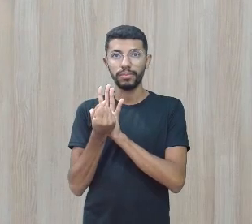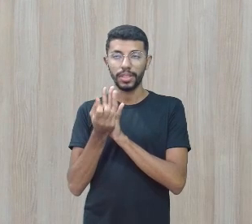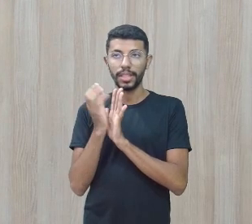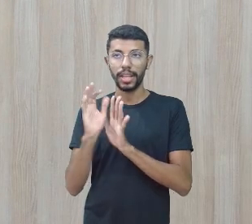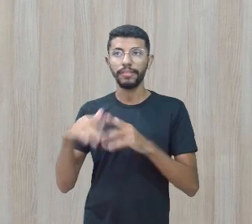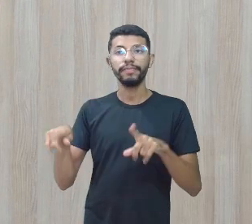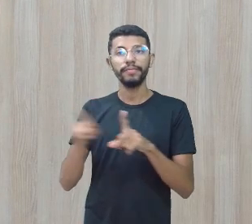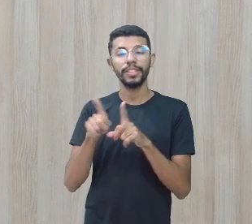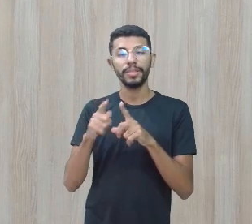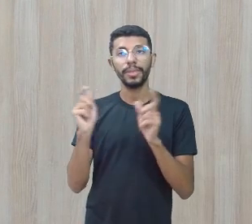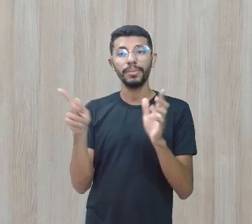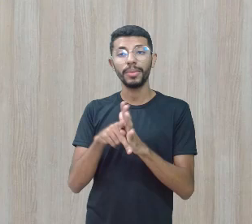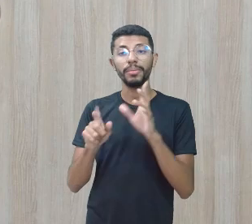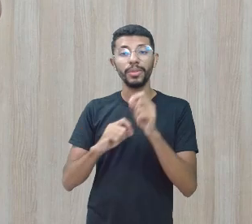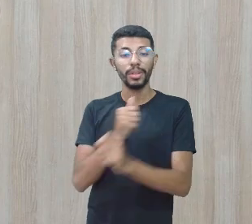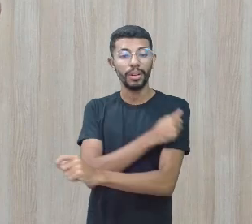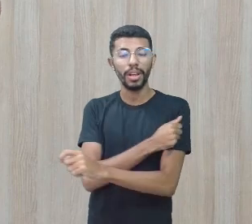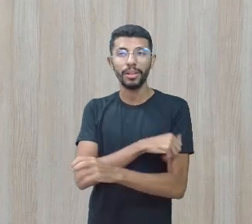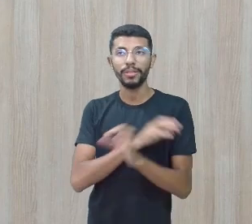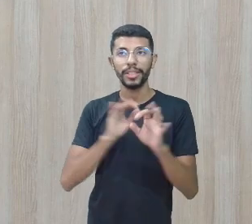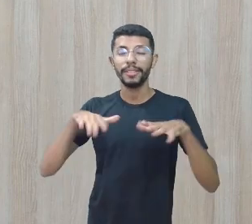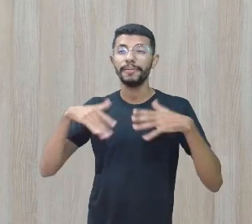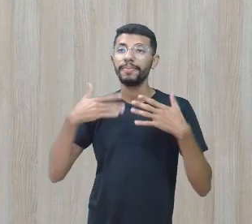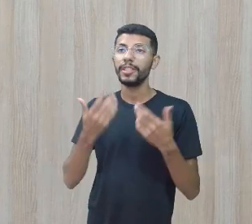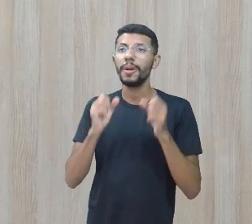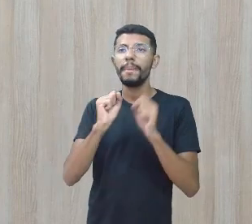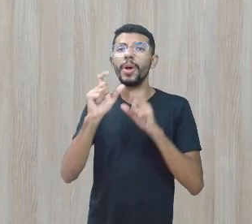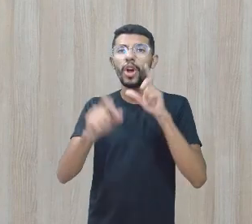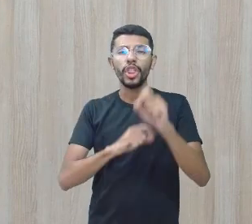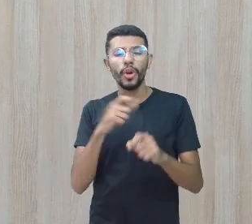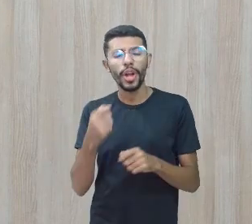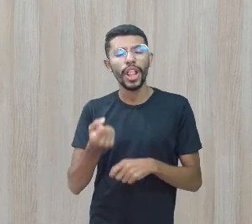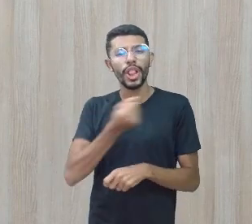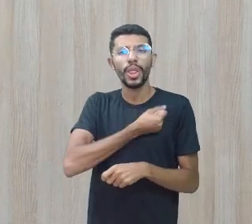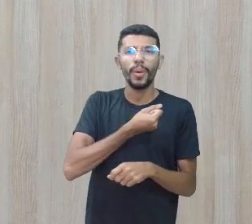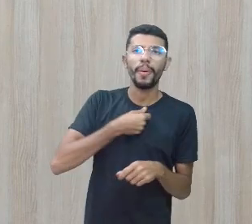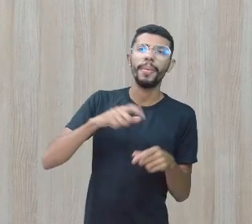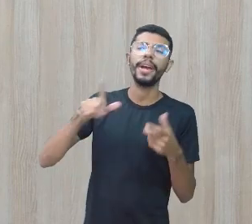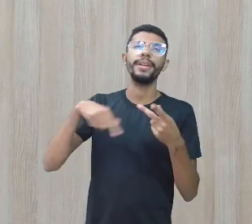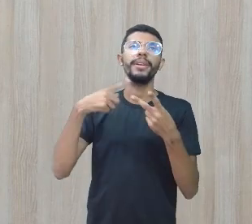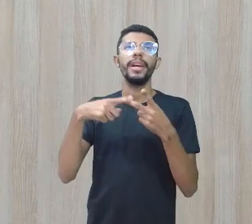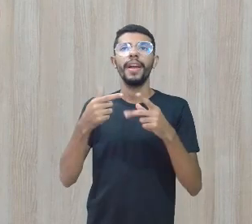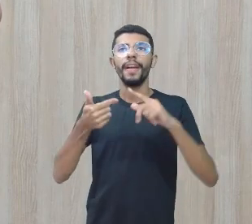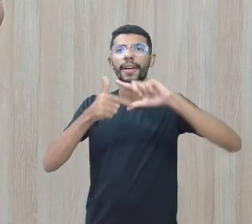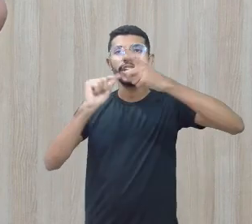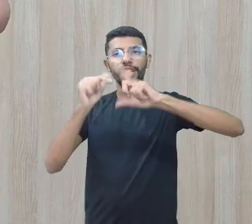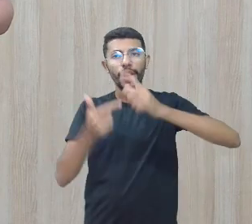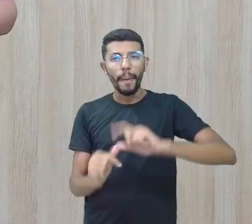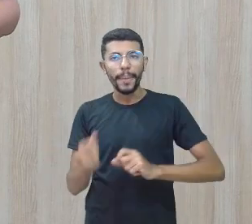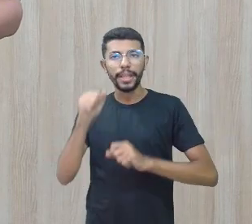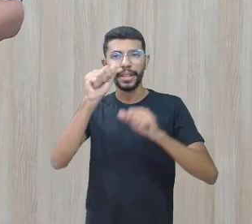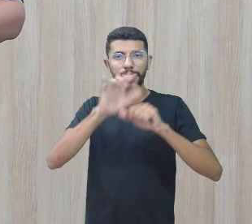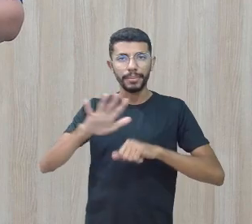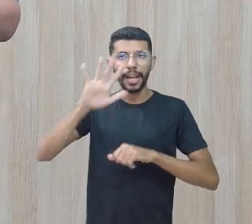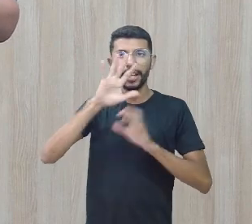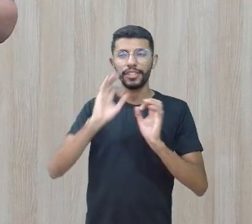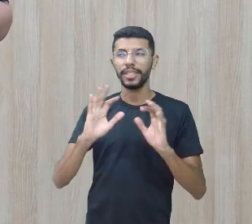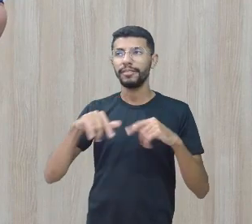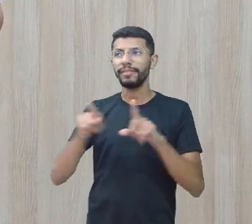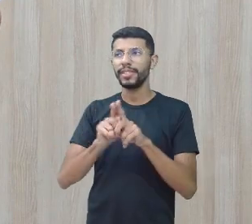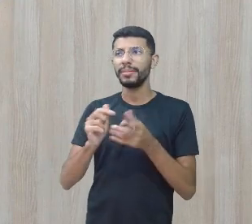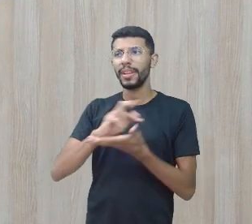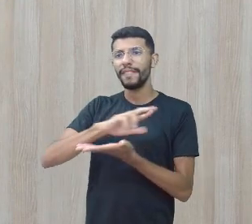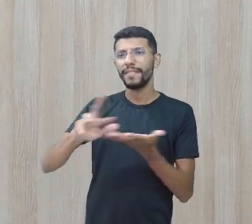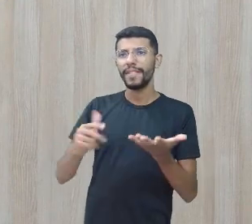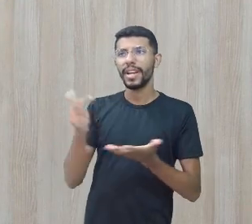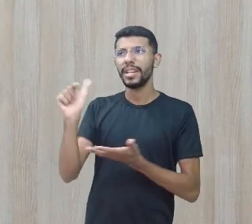esse estudante. E ali pode ser números, ali pode ser figuras geométricas, não é, e tantas